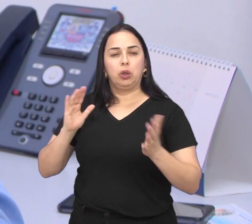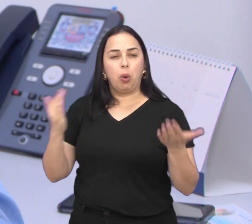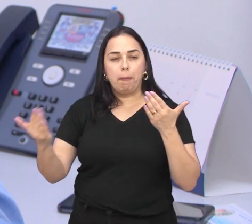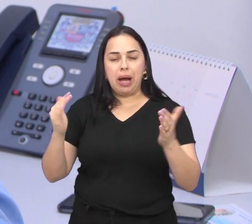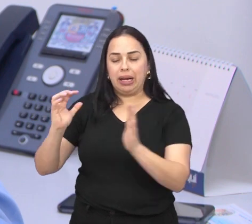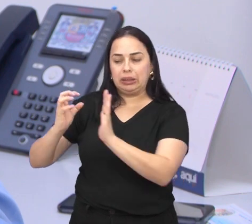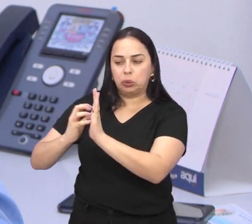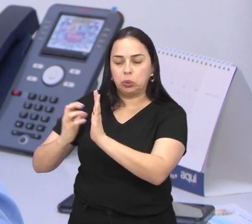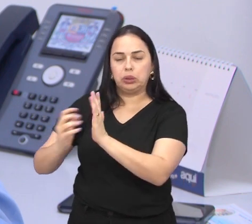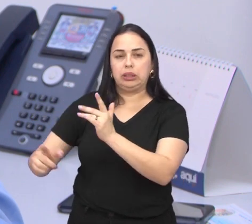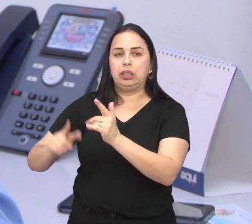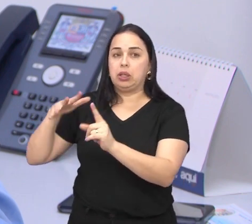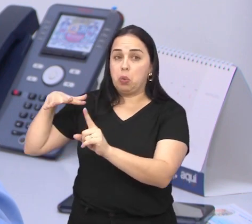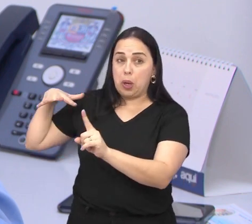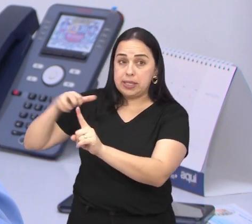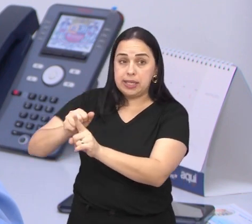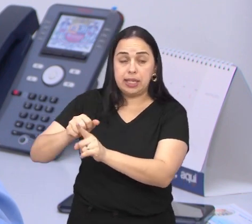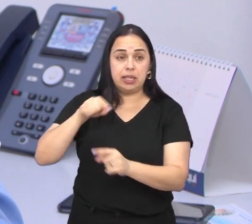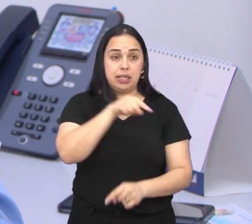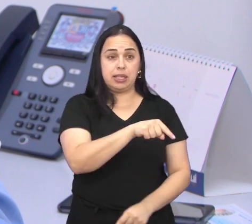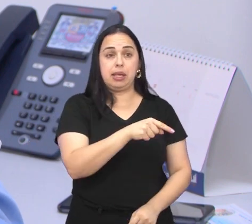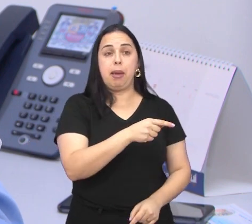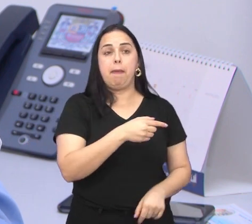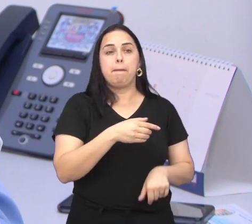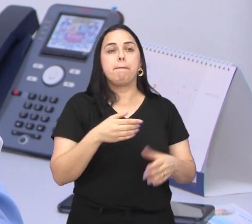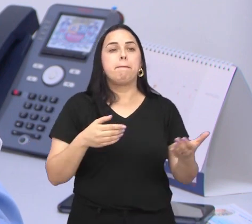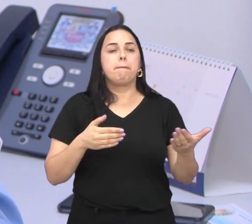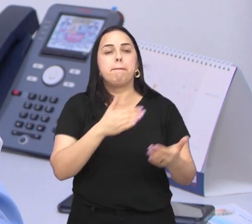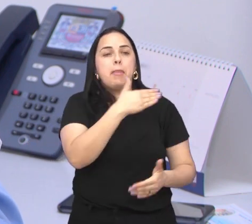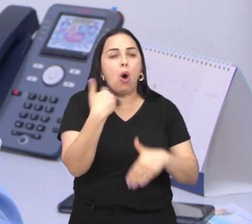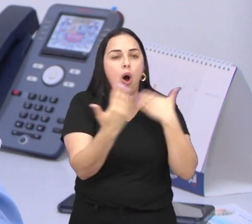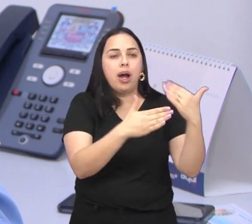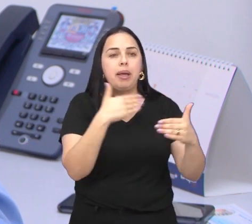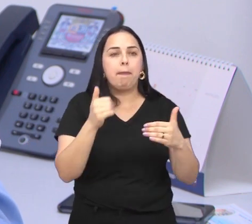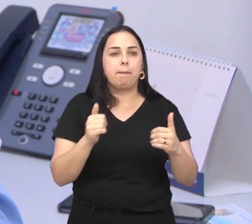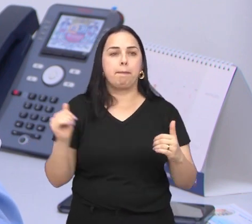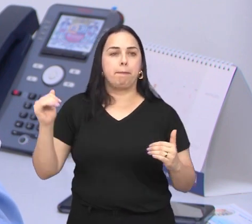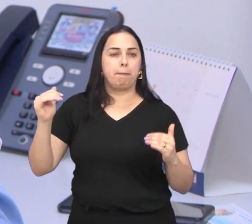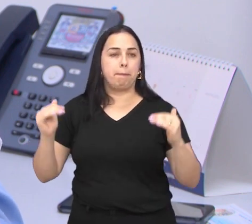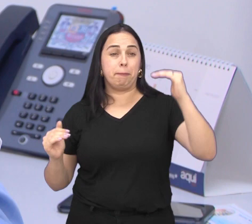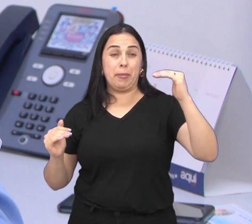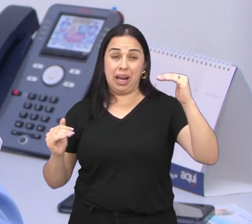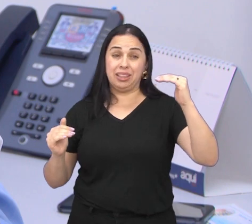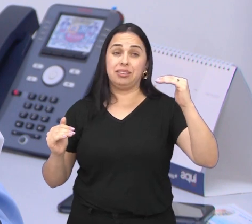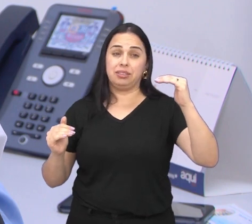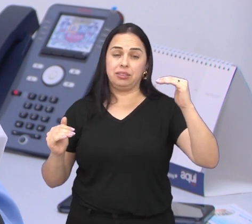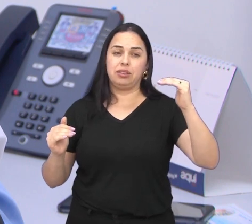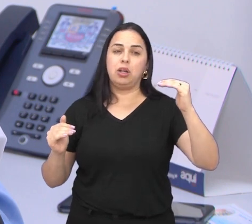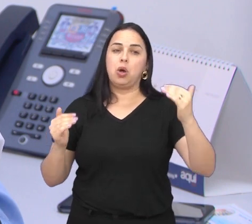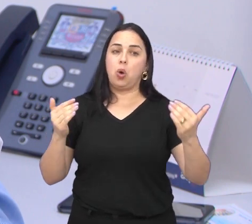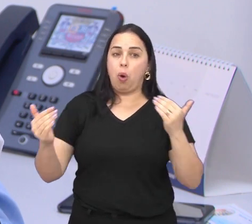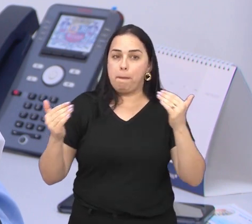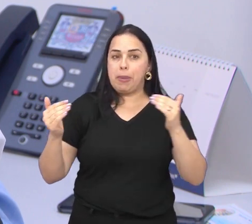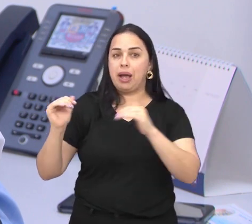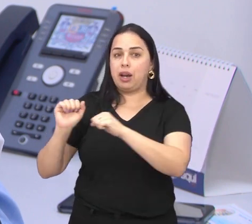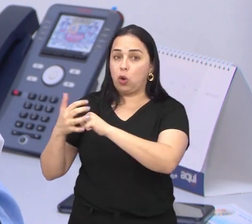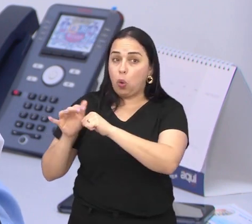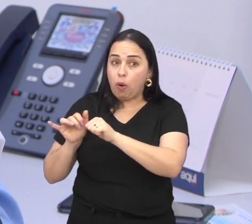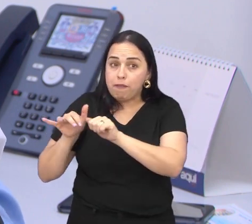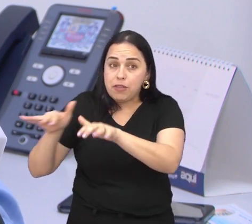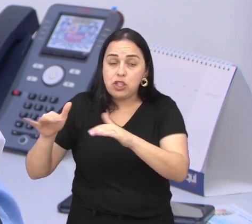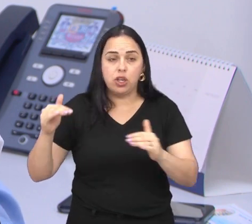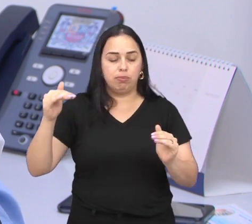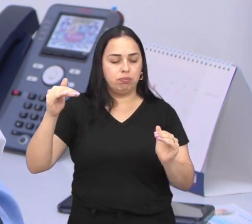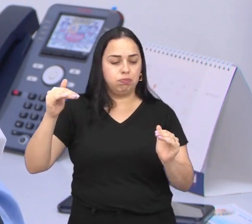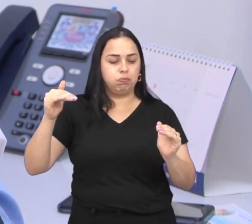mais que a AIDS, mata mais que acidente. Ela ficou muito próximo na época do Covid, ela